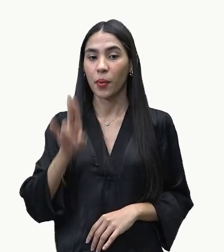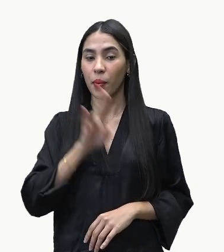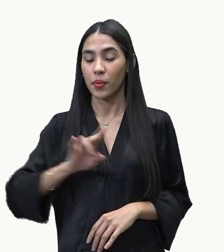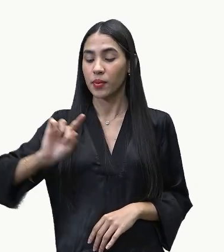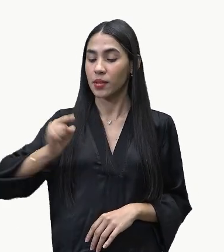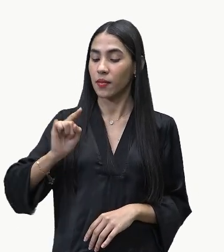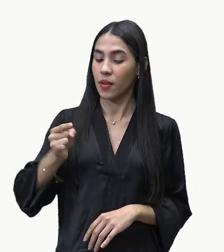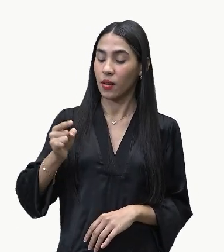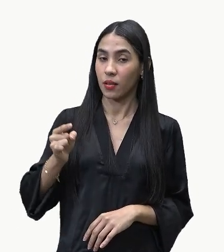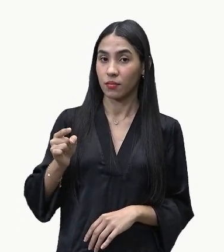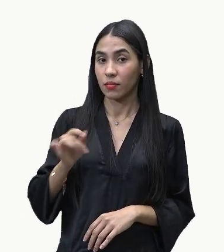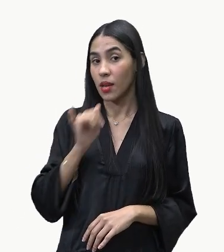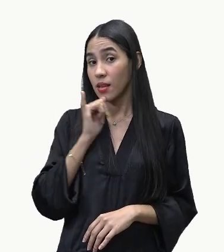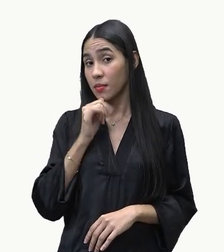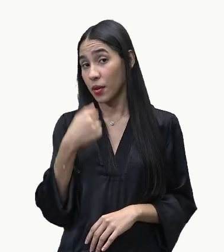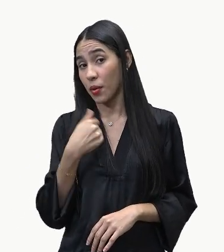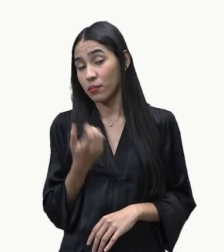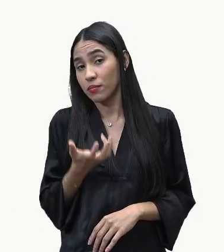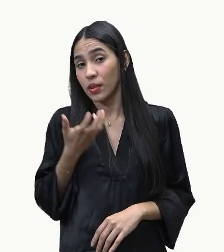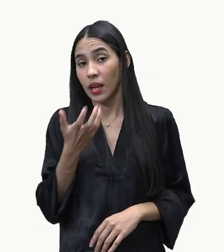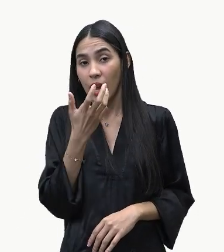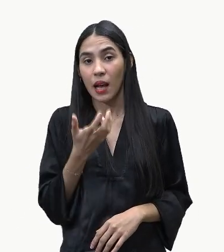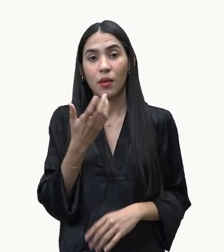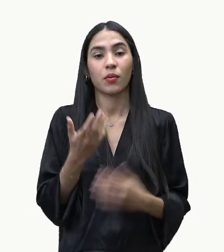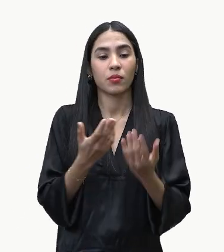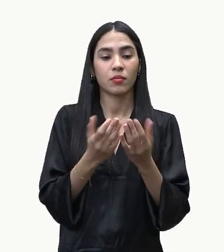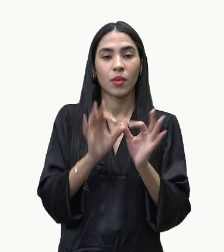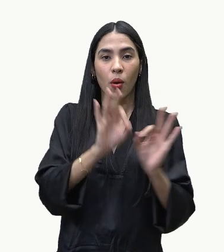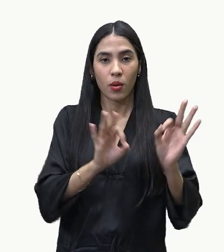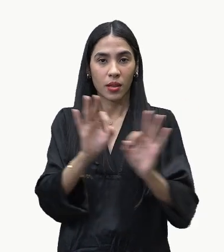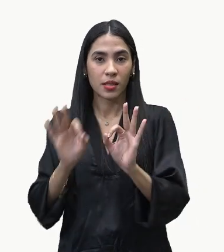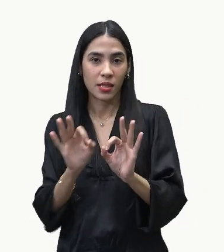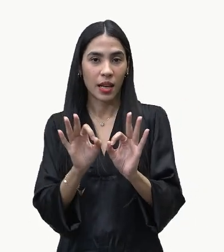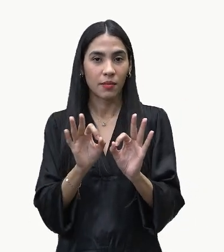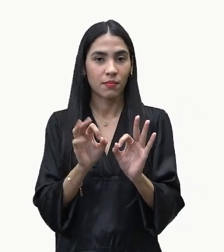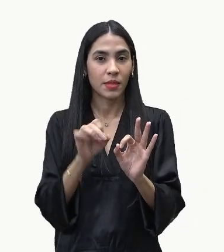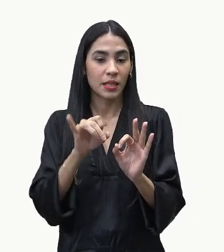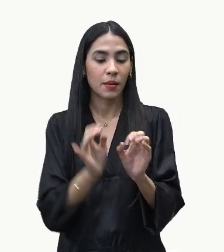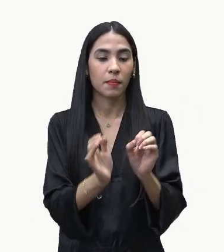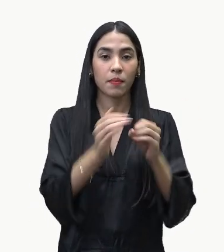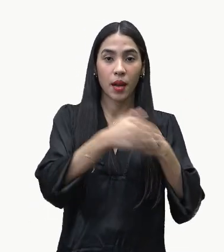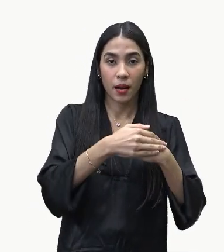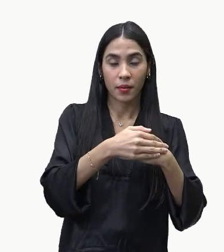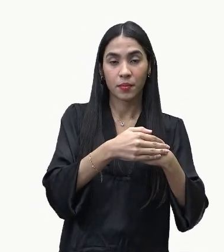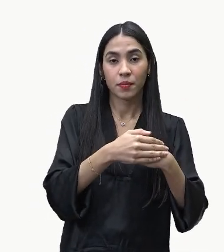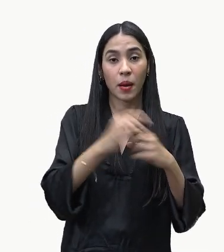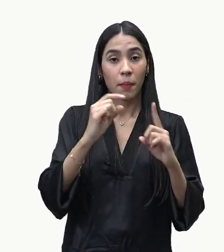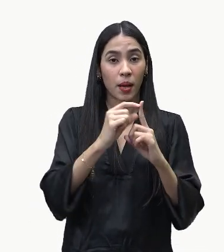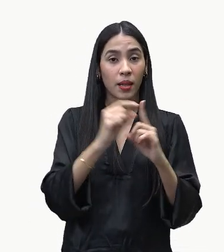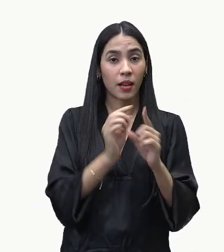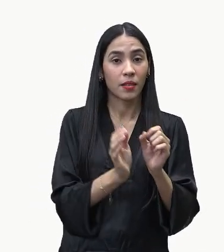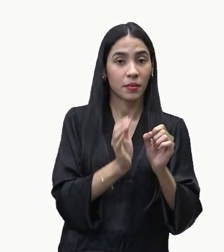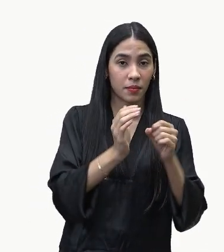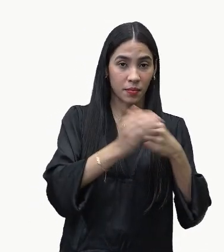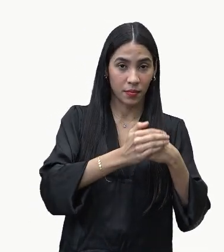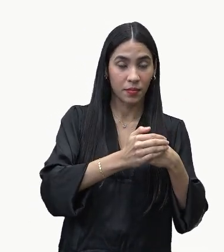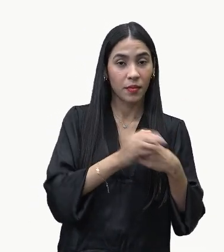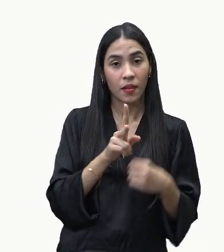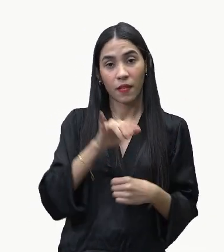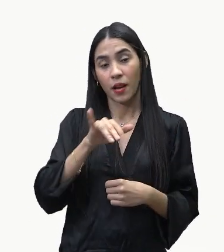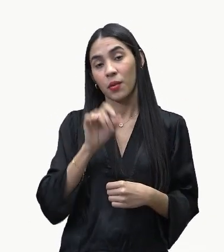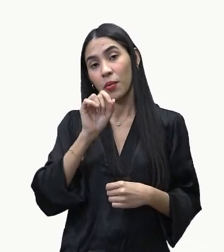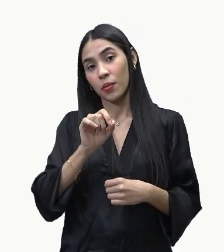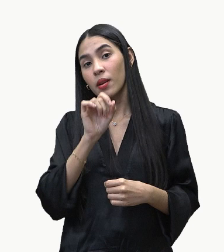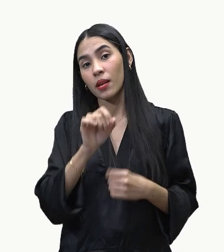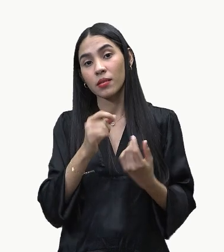No caso aí, quando eu quero fazer essa construção com esse tipo de omissão, o termo omitido vai aí